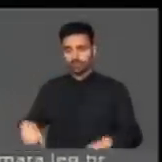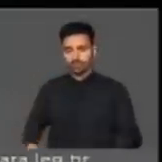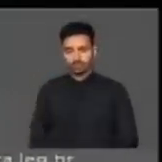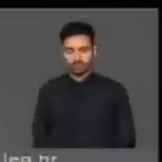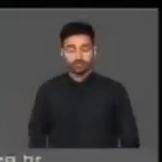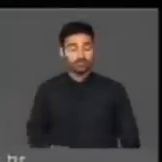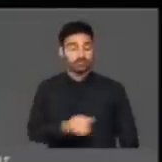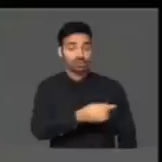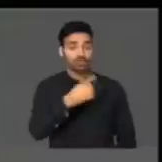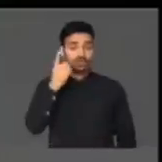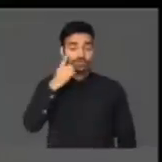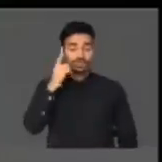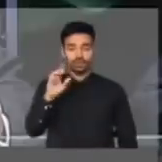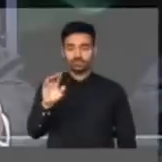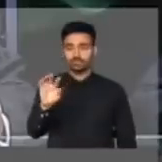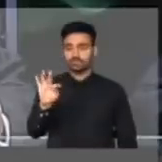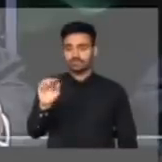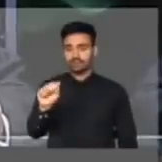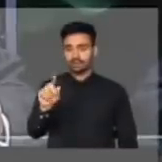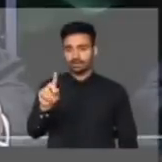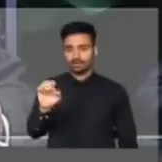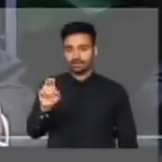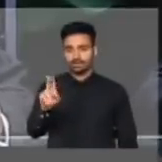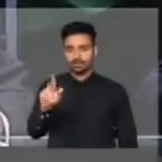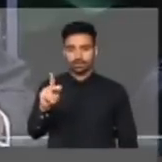contrários. Deputado Tadeu Alencar, do